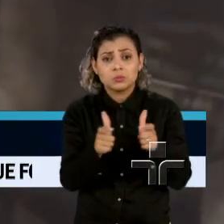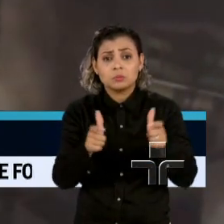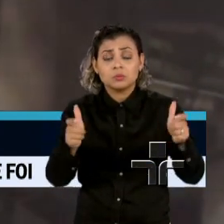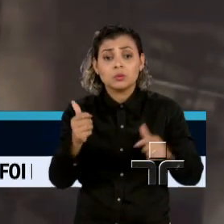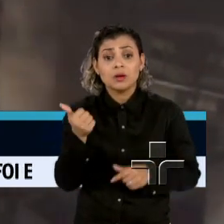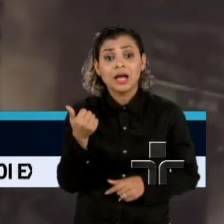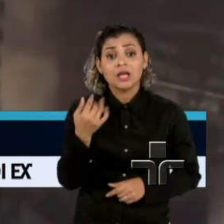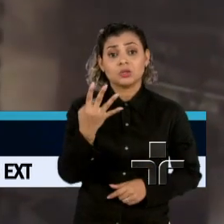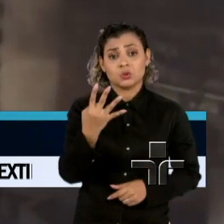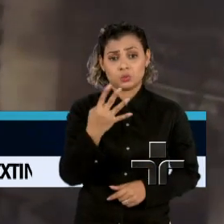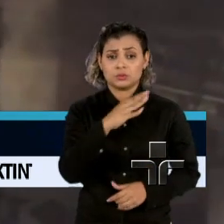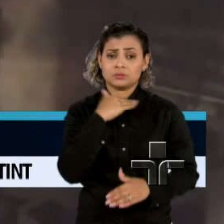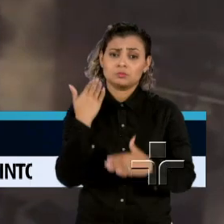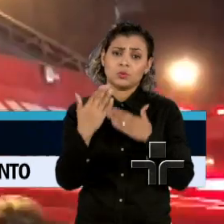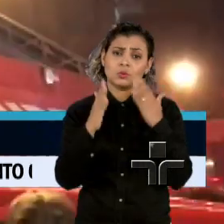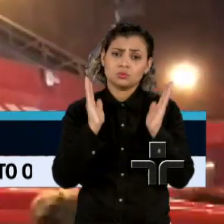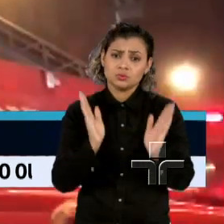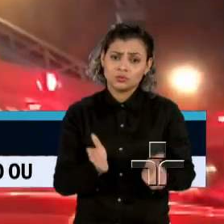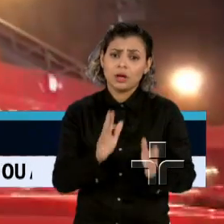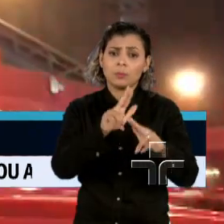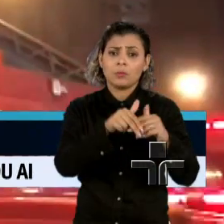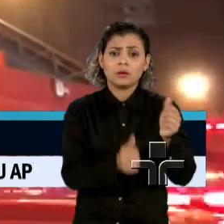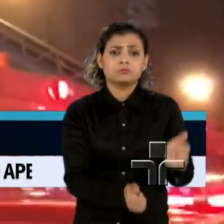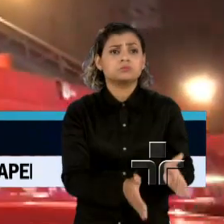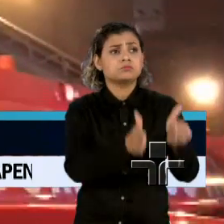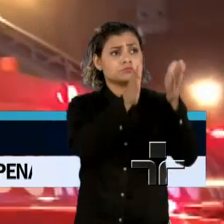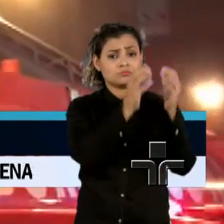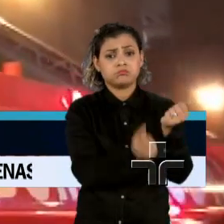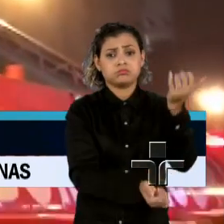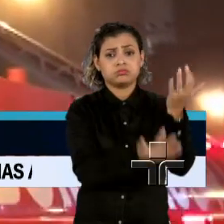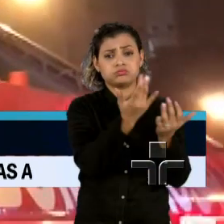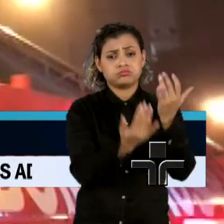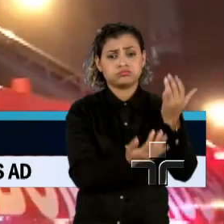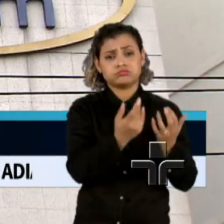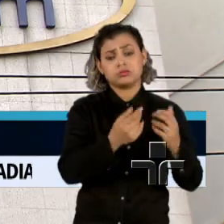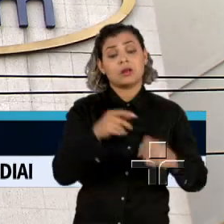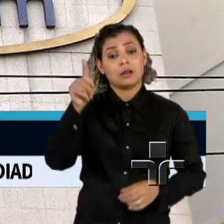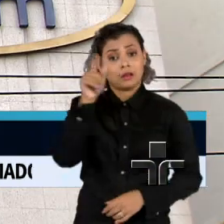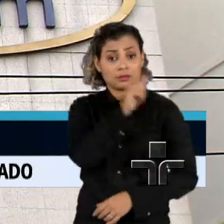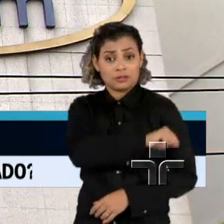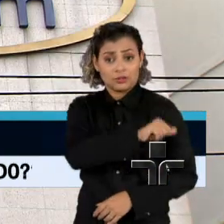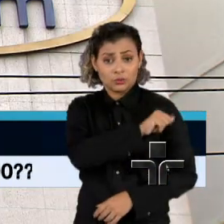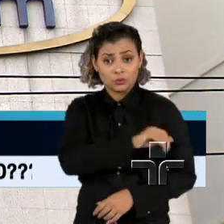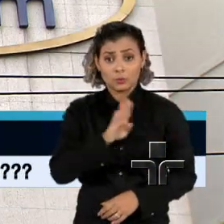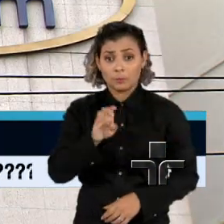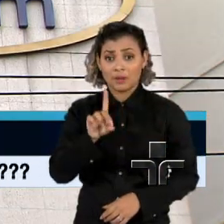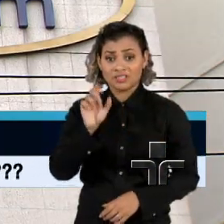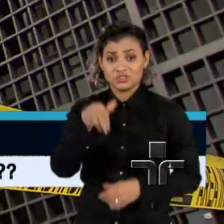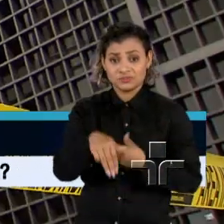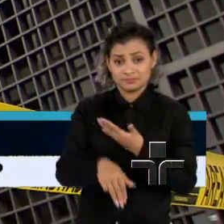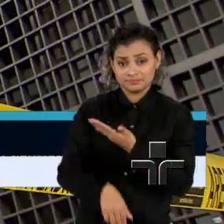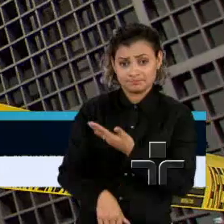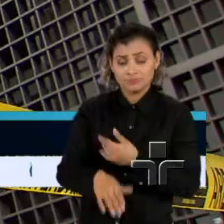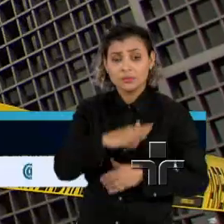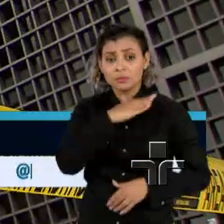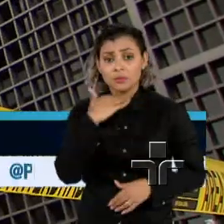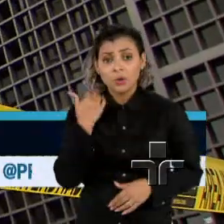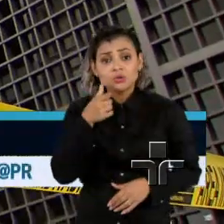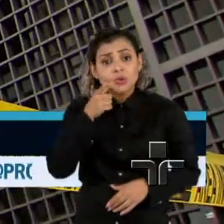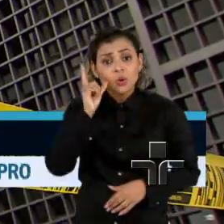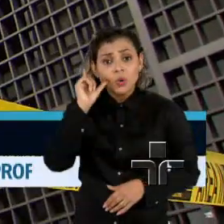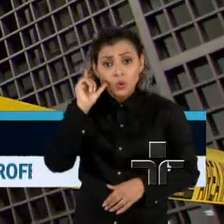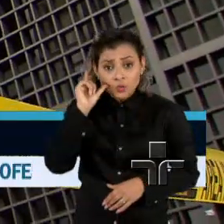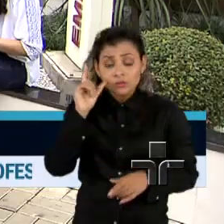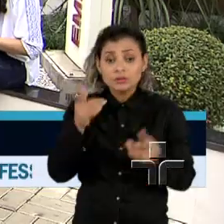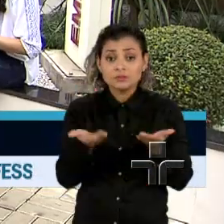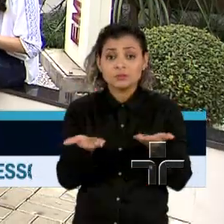para 14 o número de mortos em incêndio no Hospital Badim, na zona norte do Rio de Janeiro. As últimas mortes, ocorridas na noite de ontem e